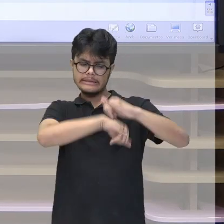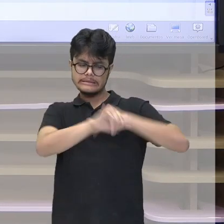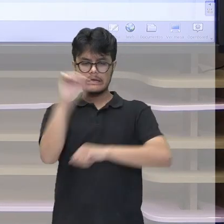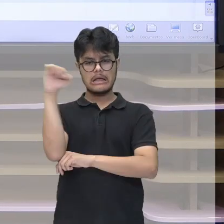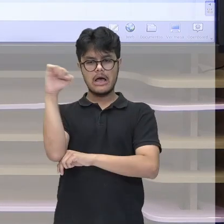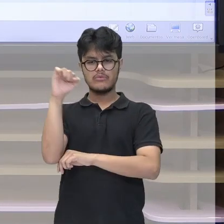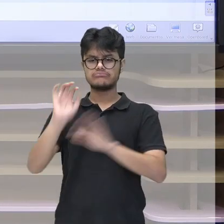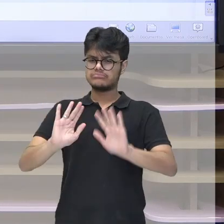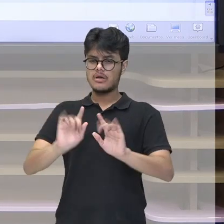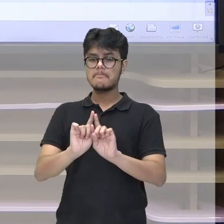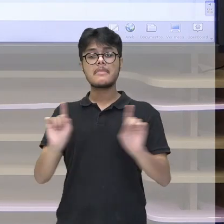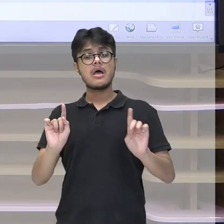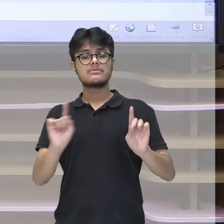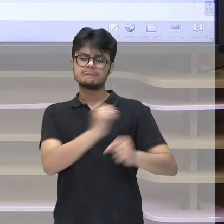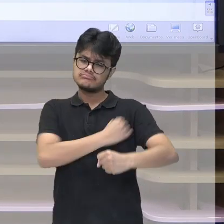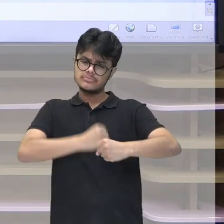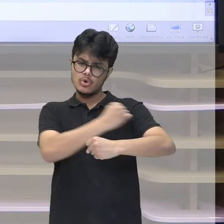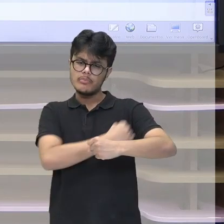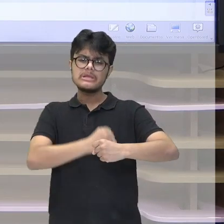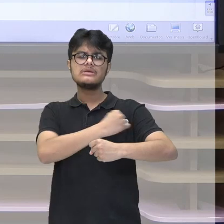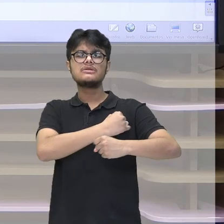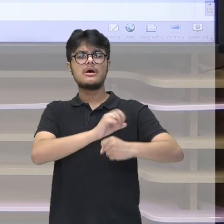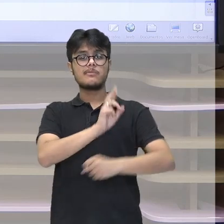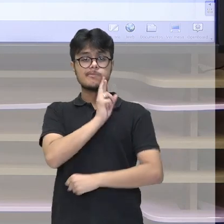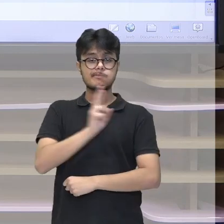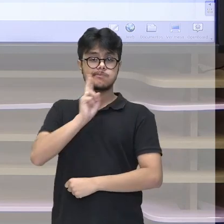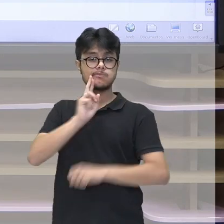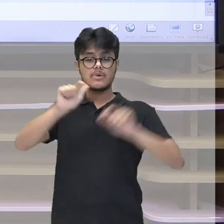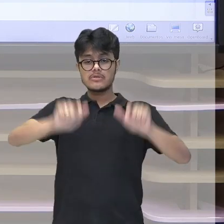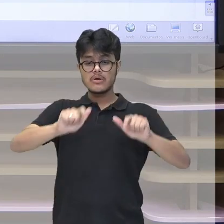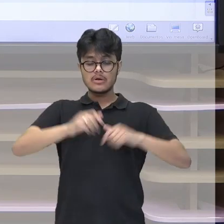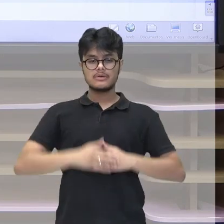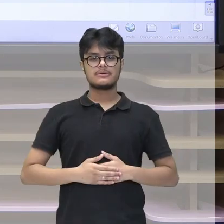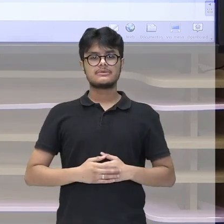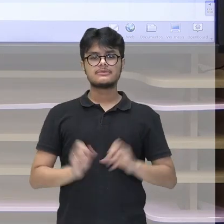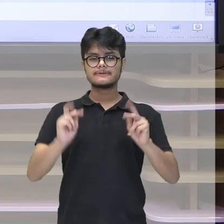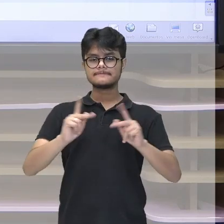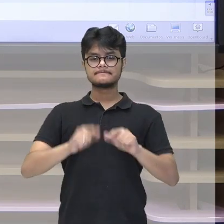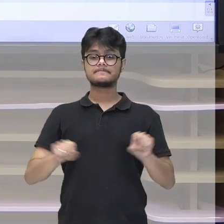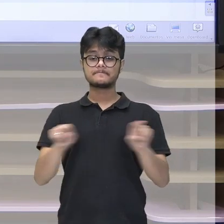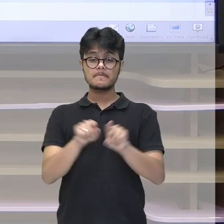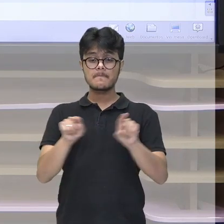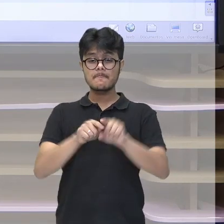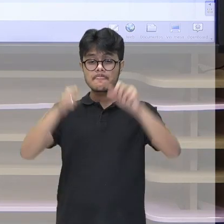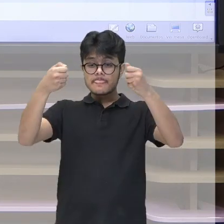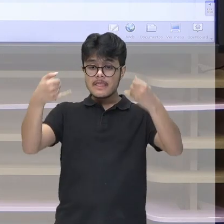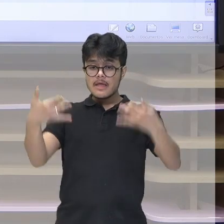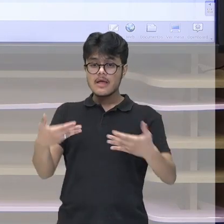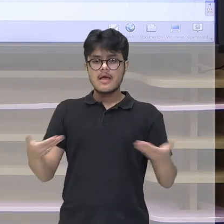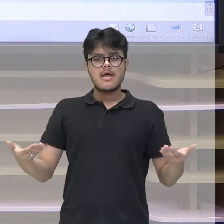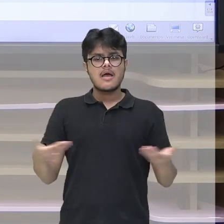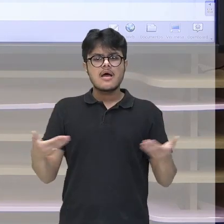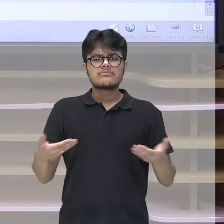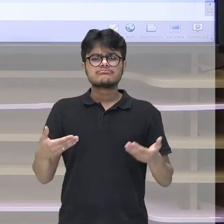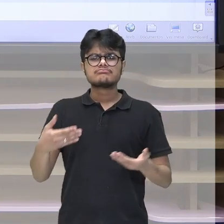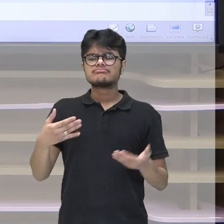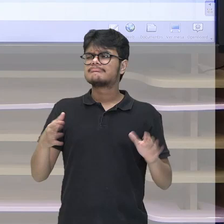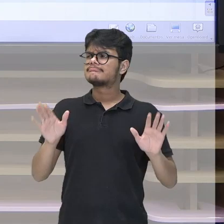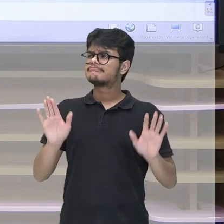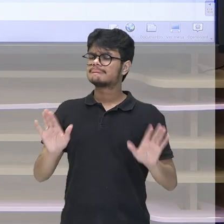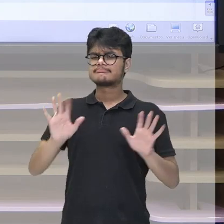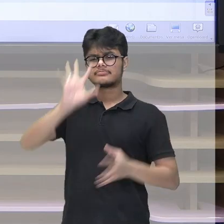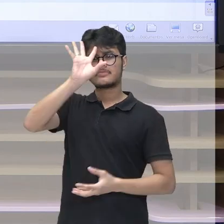carro, mas também em restaurante e residências, certo? E aí a gente vai ver um pouquinho, vai entender um